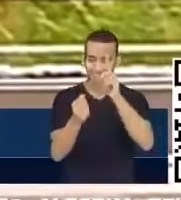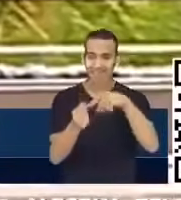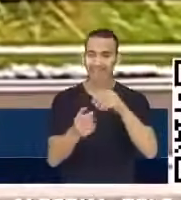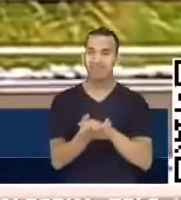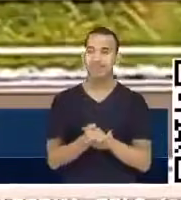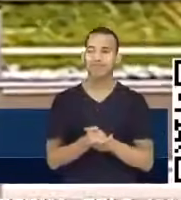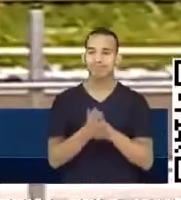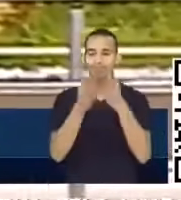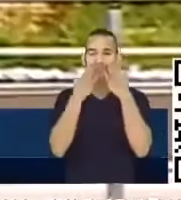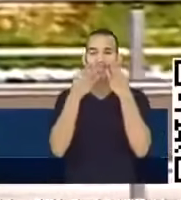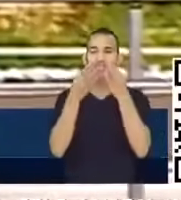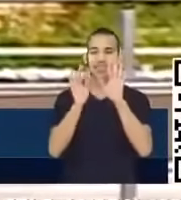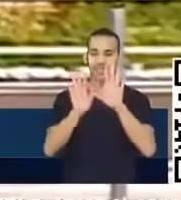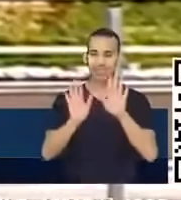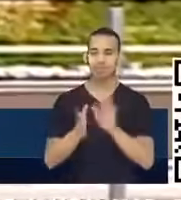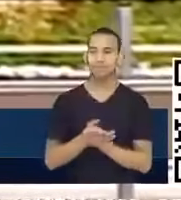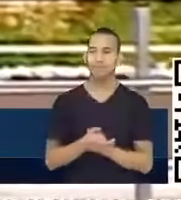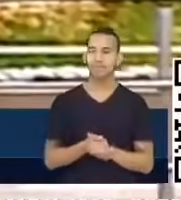a mesma atenção